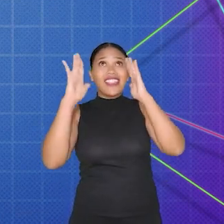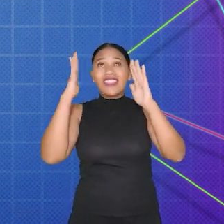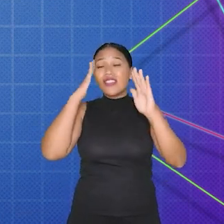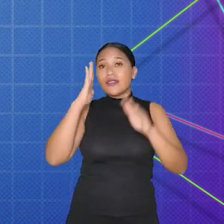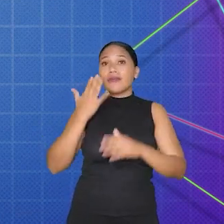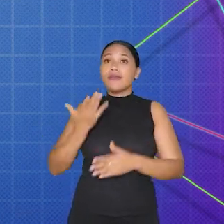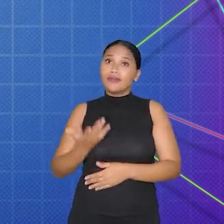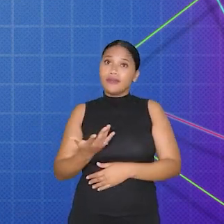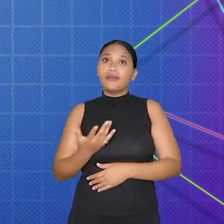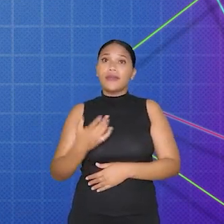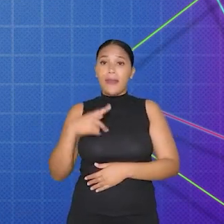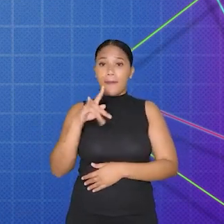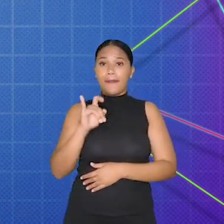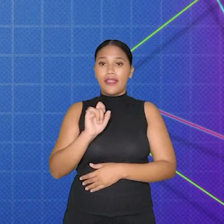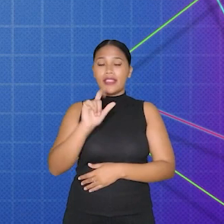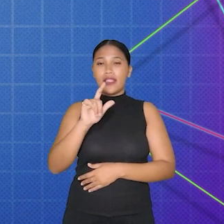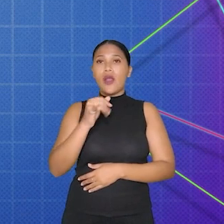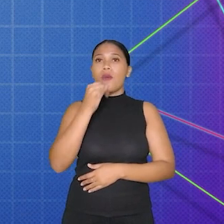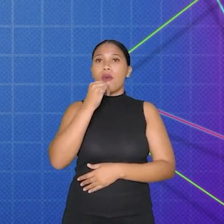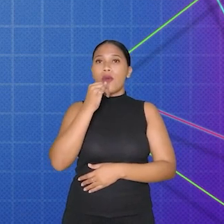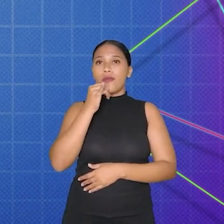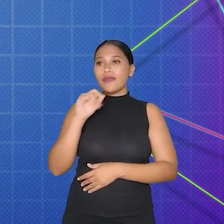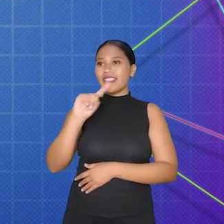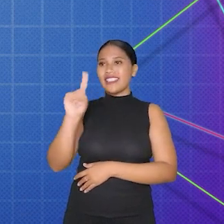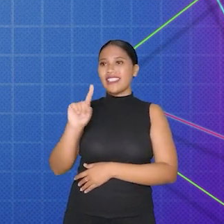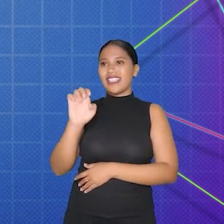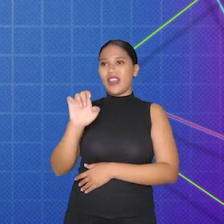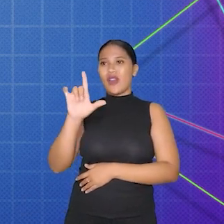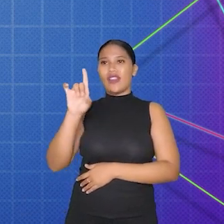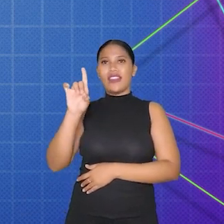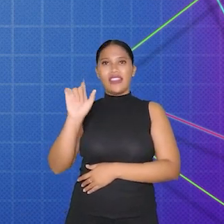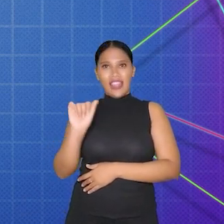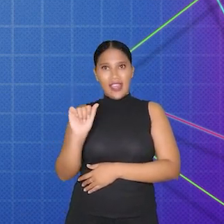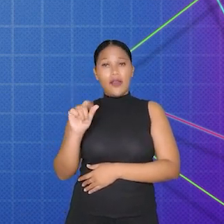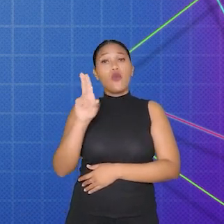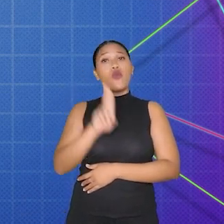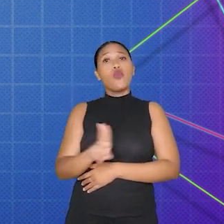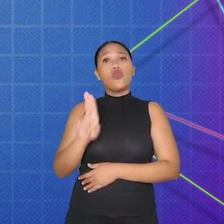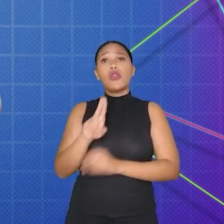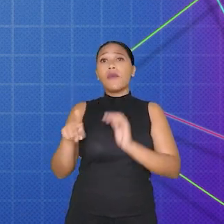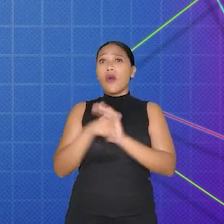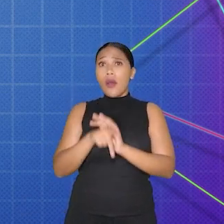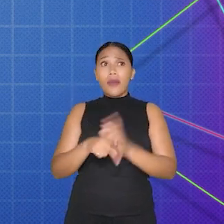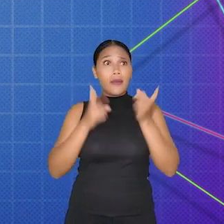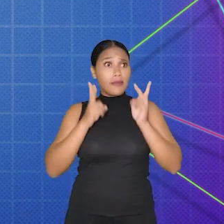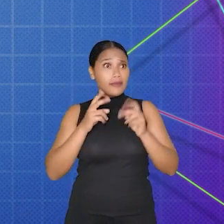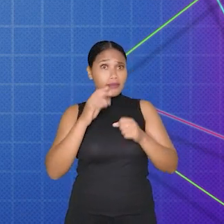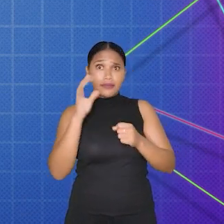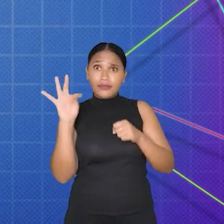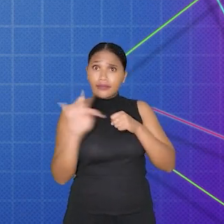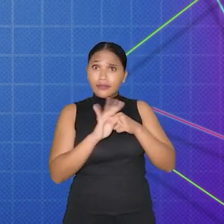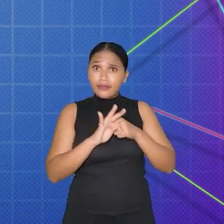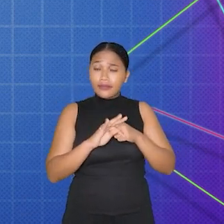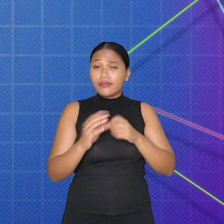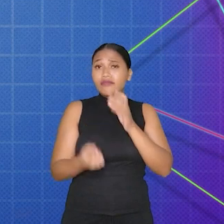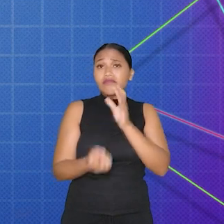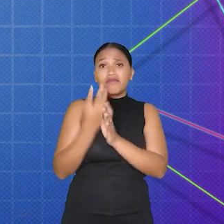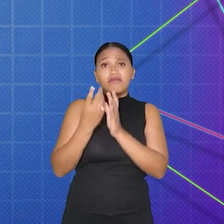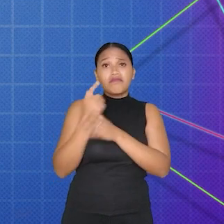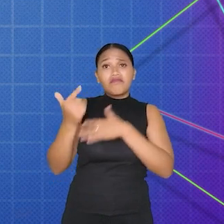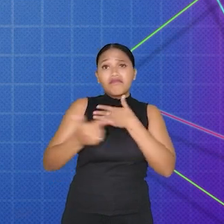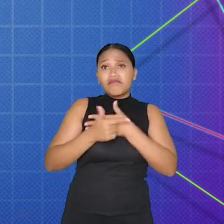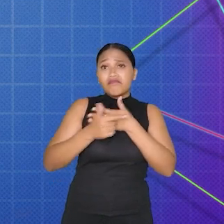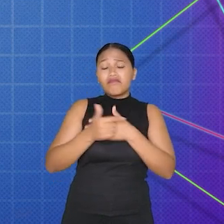de aventura. Jogos de aventura em pixel art, como The Legend of Zelda e Stardew Valley, usam gráficos em pixel art para criar